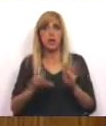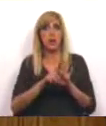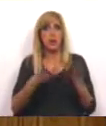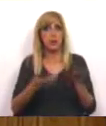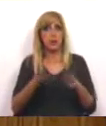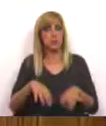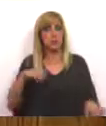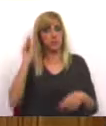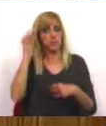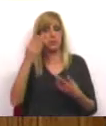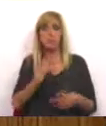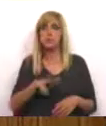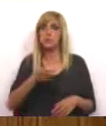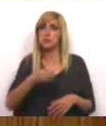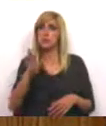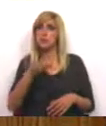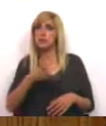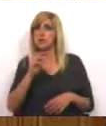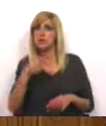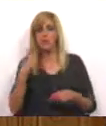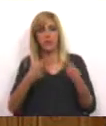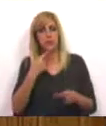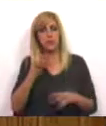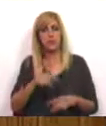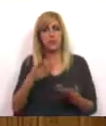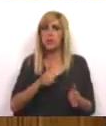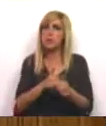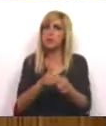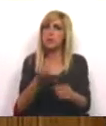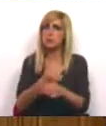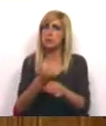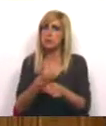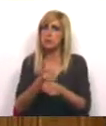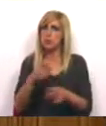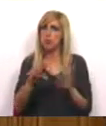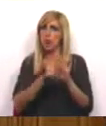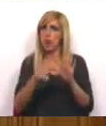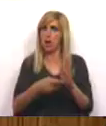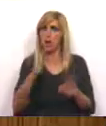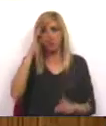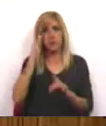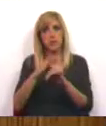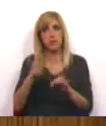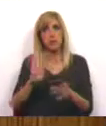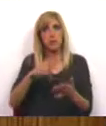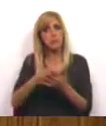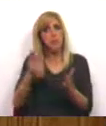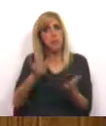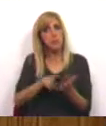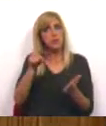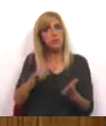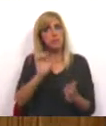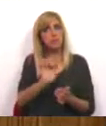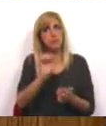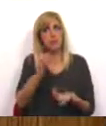República 196/13, que agora reapreciamos, e acompanhamos esse processo legislativo no sentido de que contribuímos para a sua aprovação